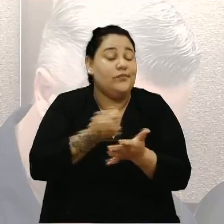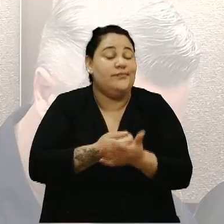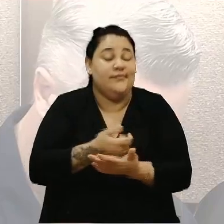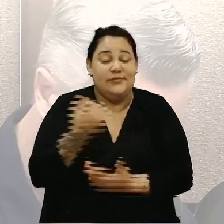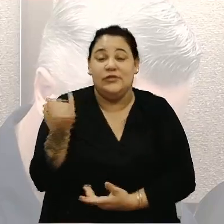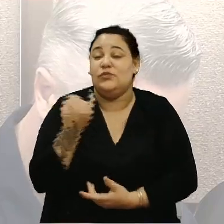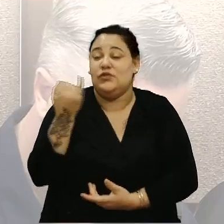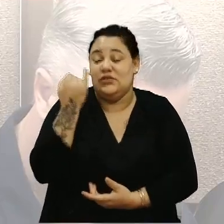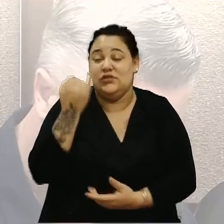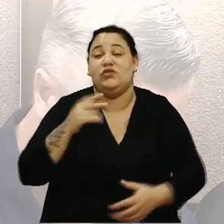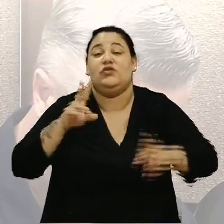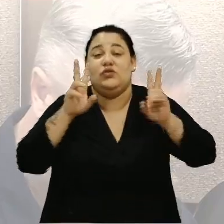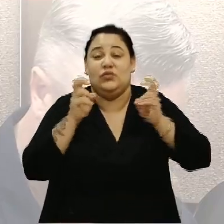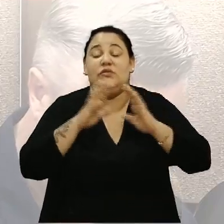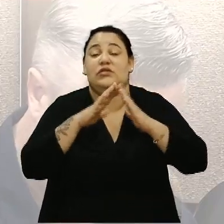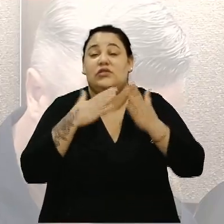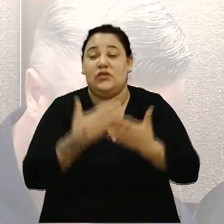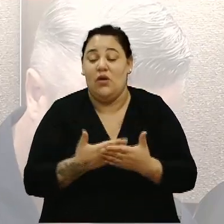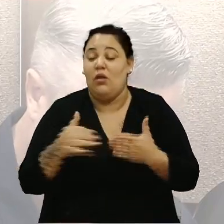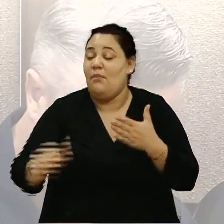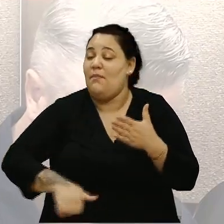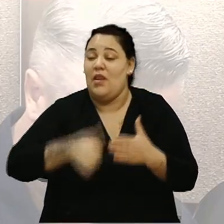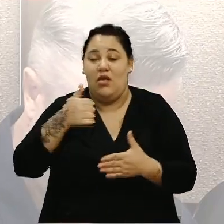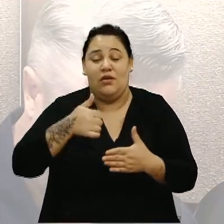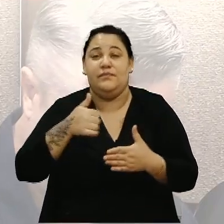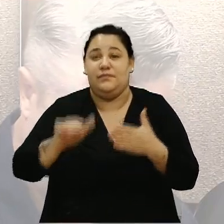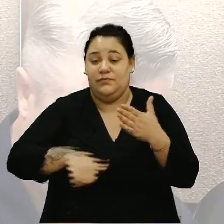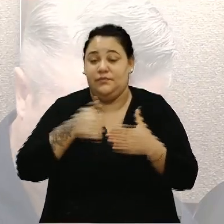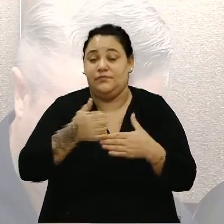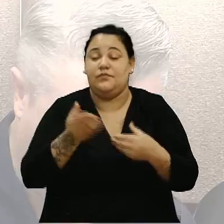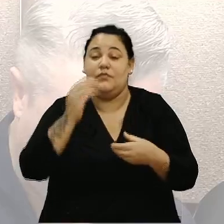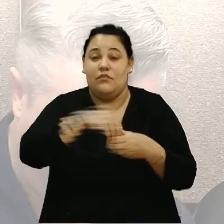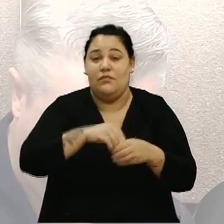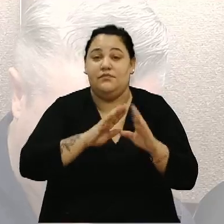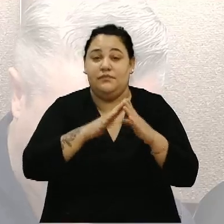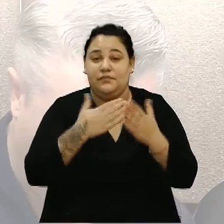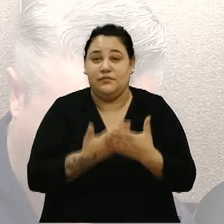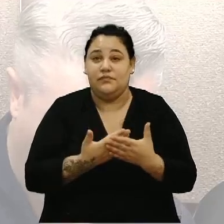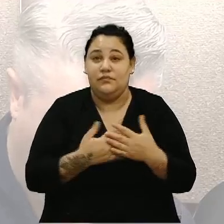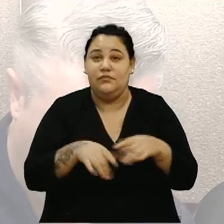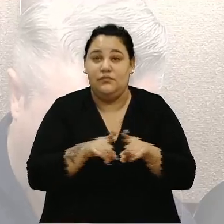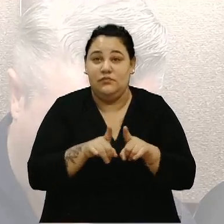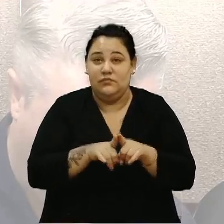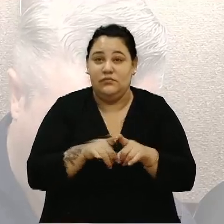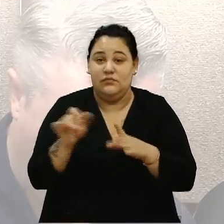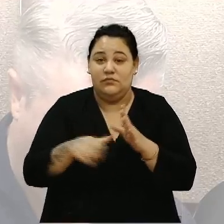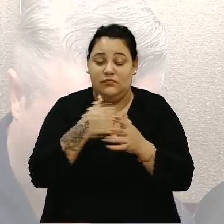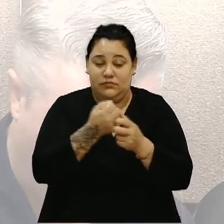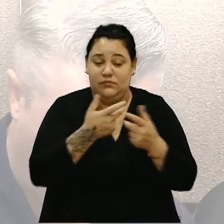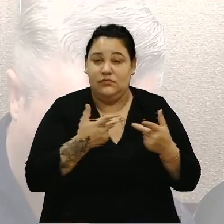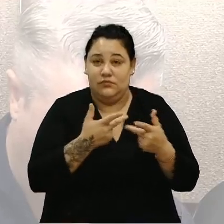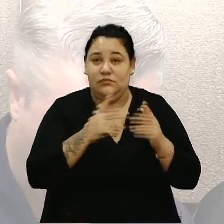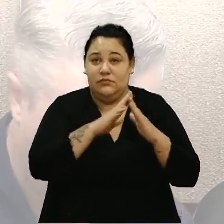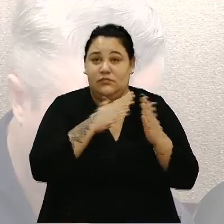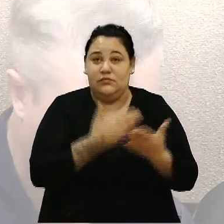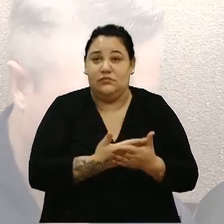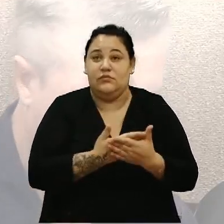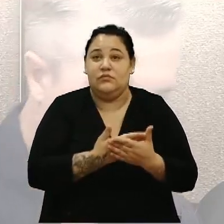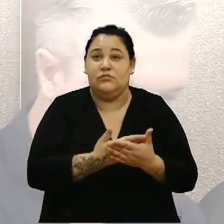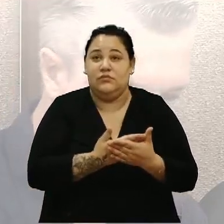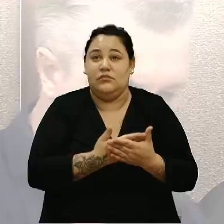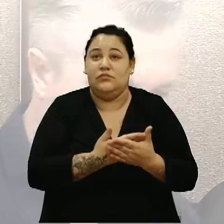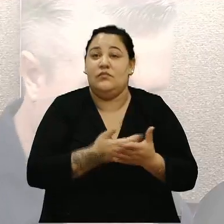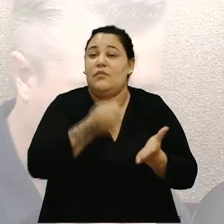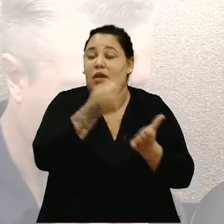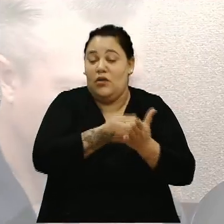grandes sobre escola, melhorias em escolas, melhores condições de escola, uma luta espartana